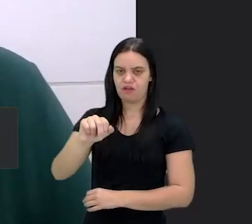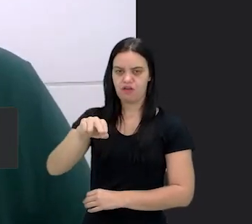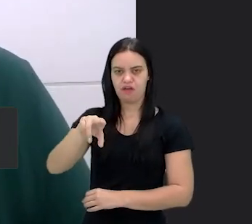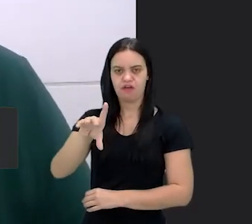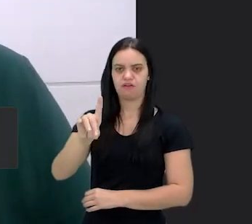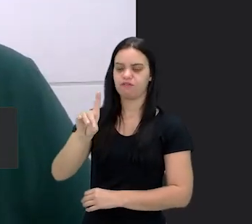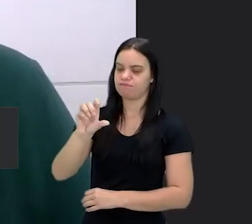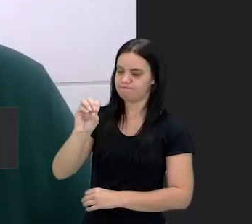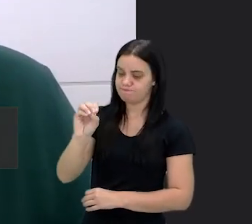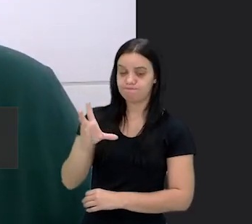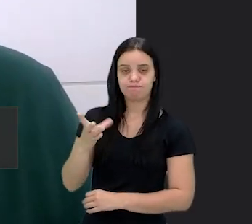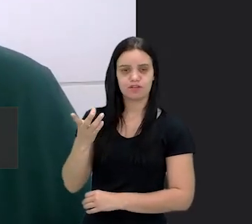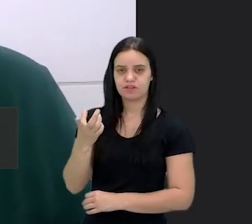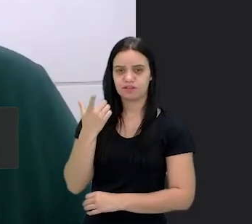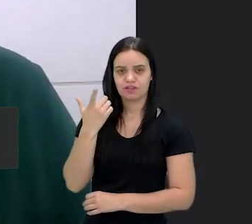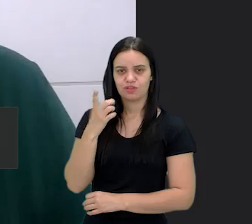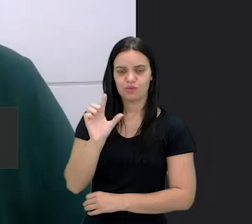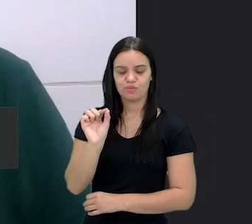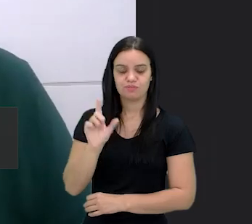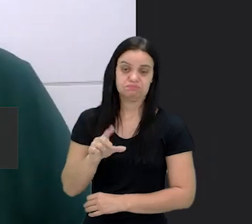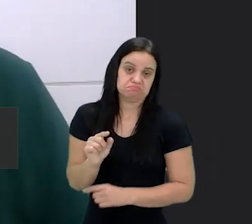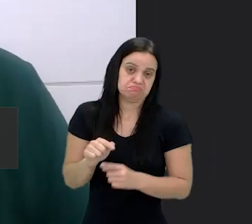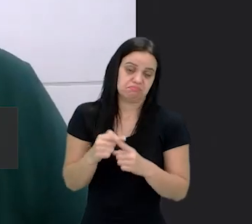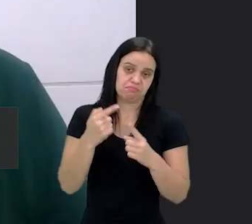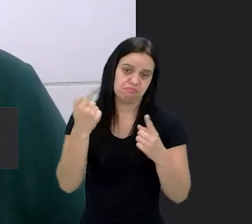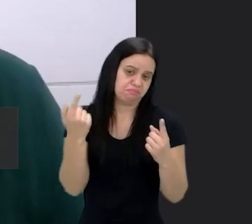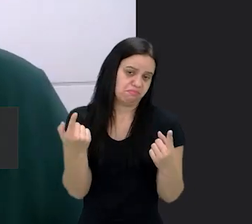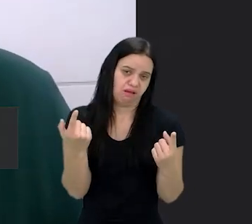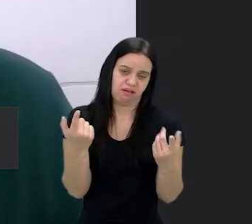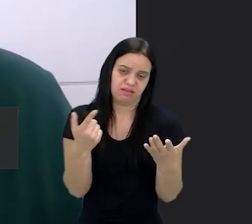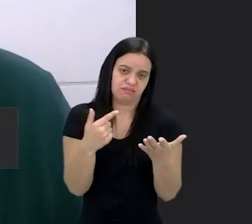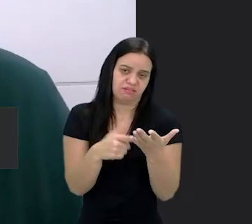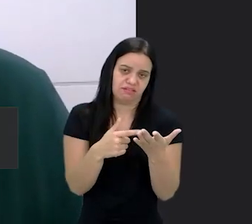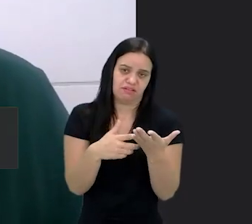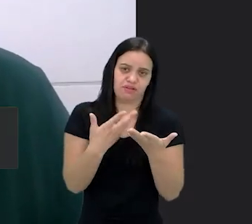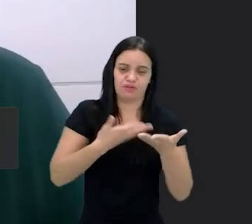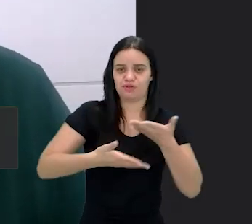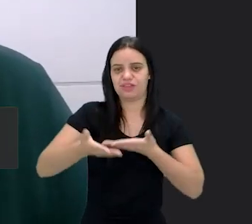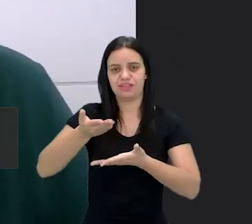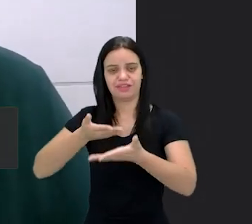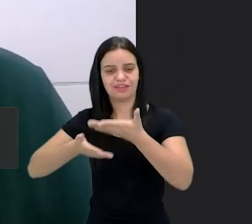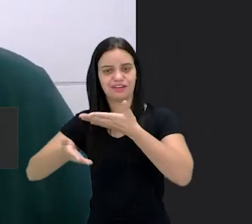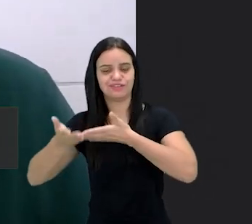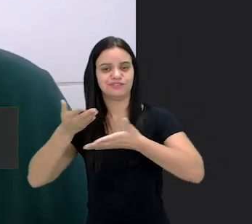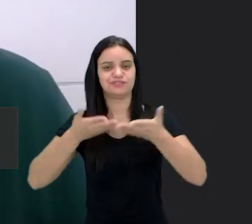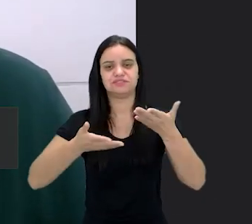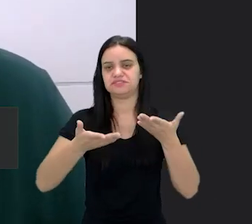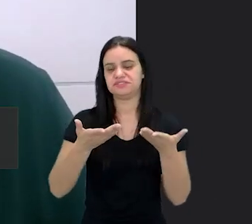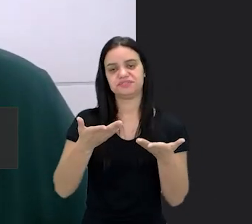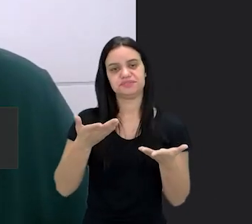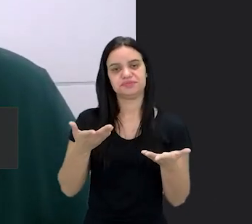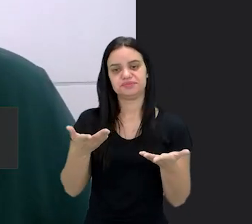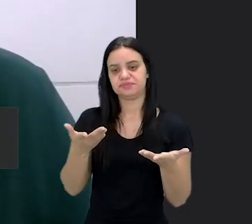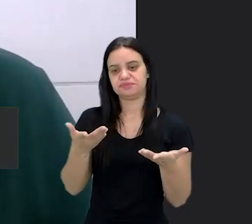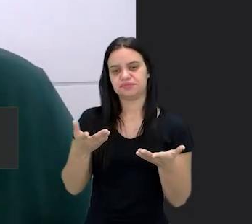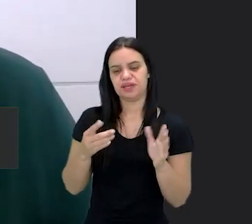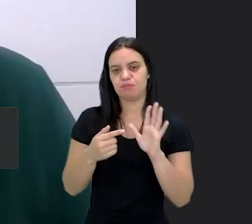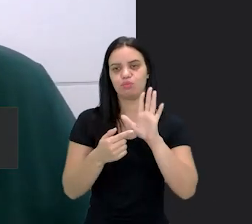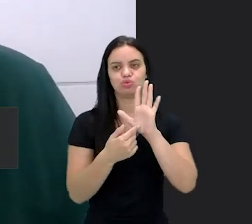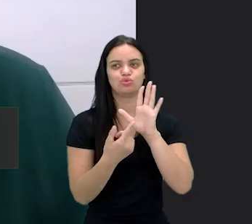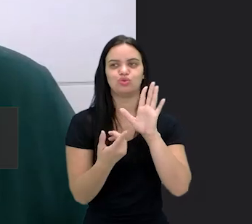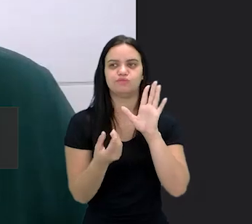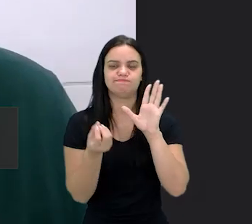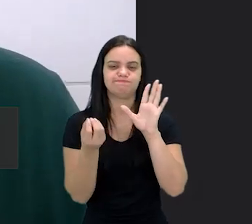nem era um bom partido, mas com convivência com ela, no fim, realmente mostrou